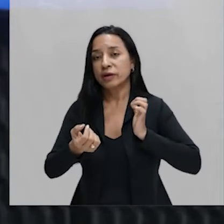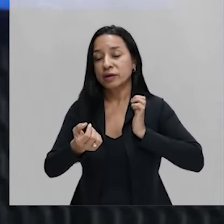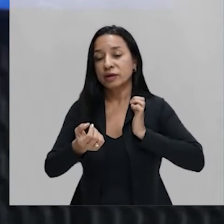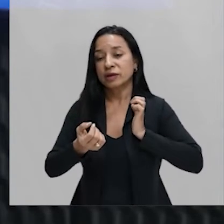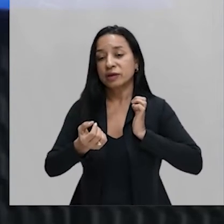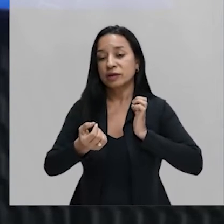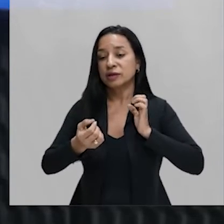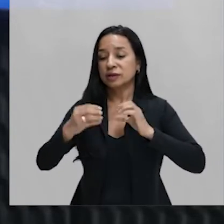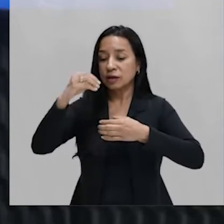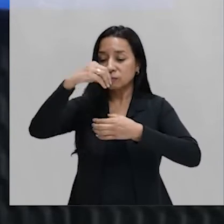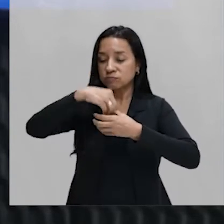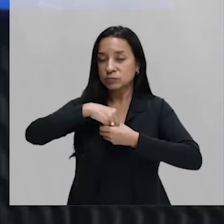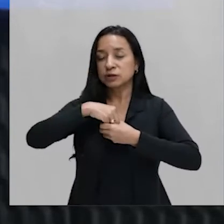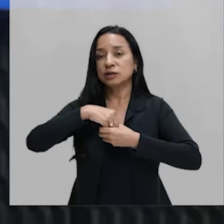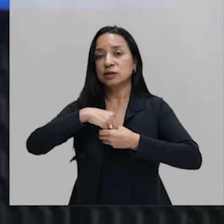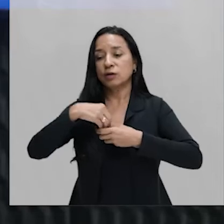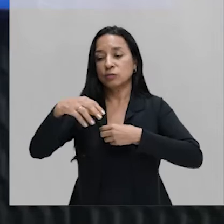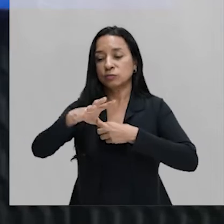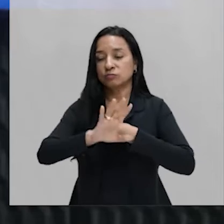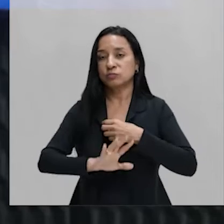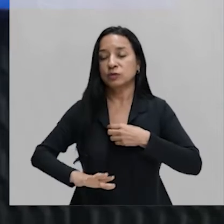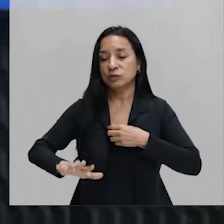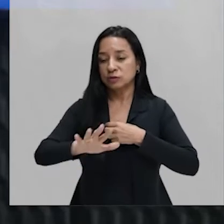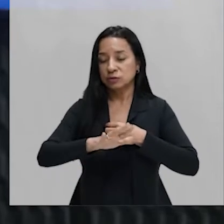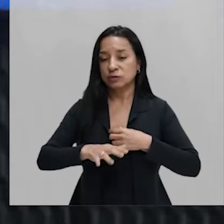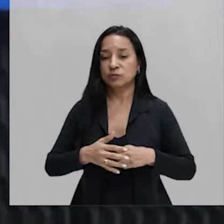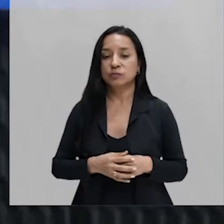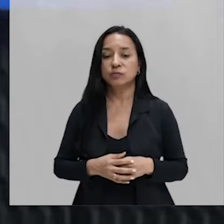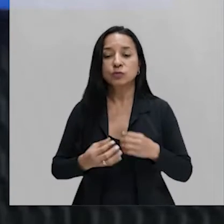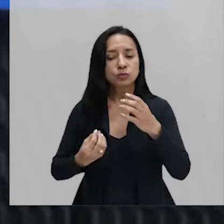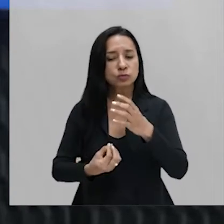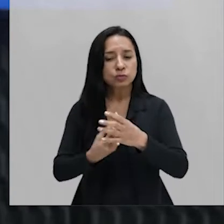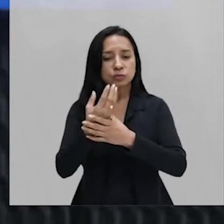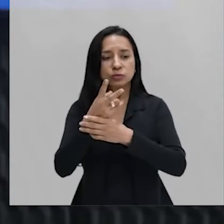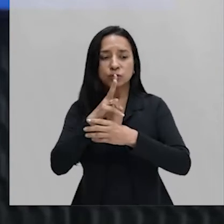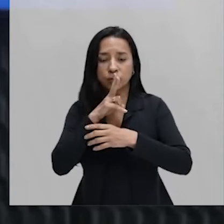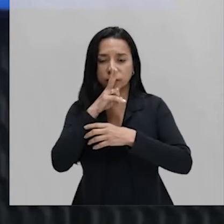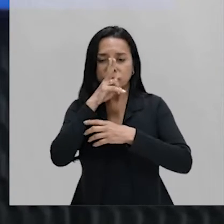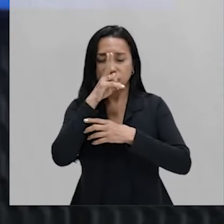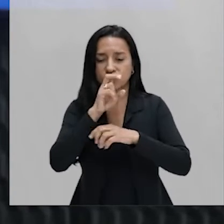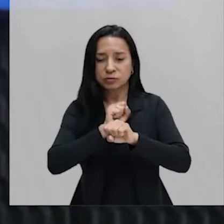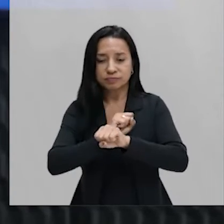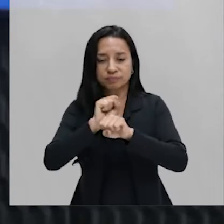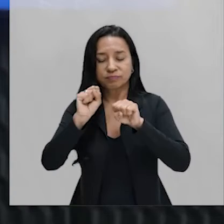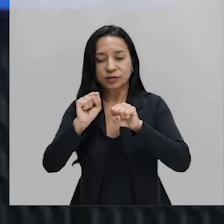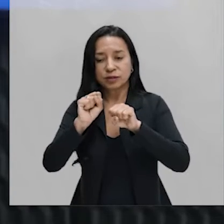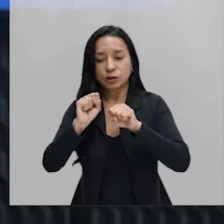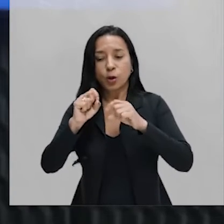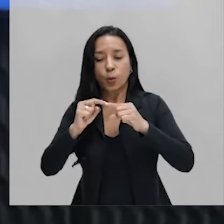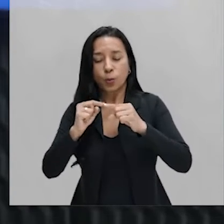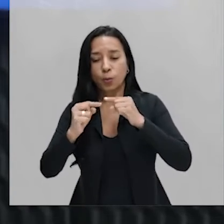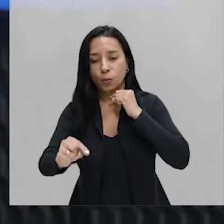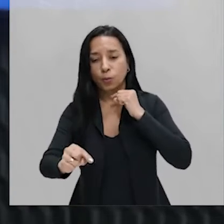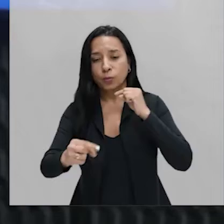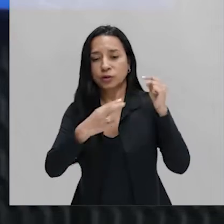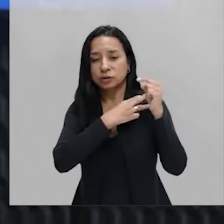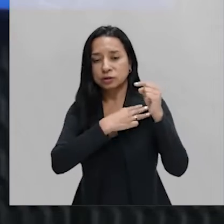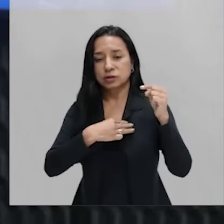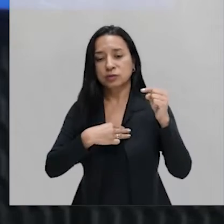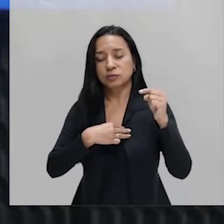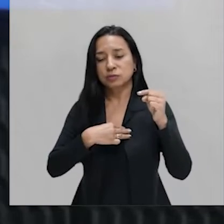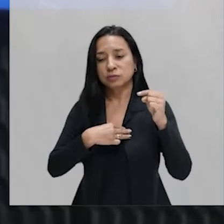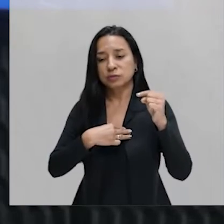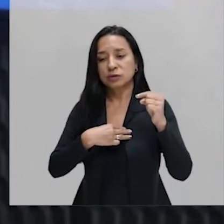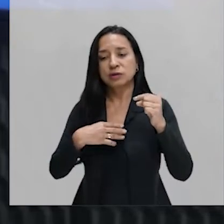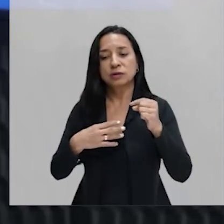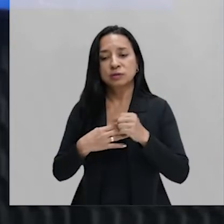O teatro de rua ele surge como uma força muito grande, né, contra a ditadura no final dos anos 80, no início dos anos 80, perdão, e era